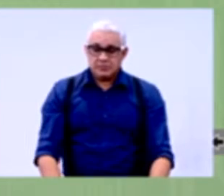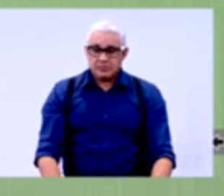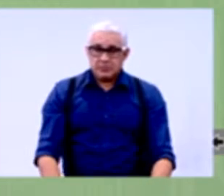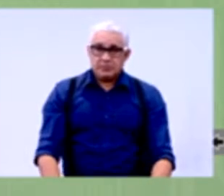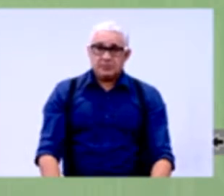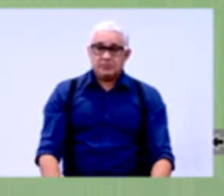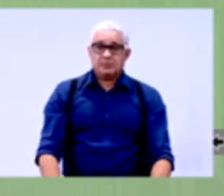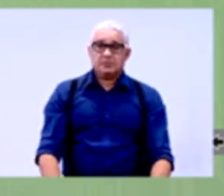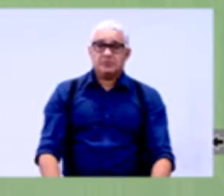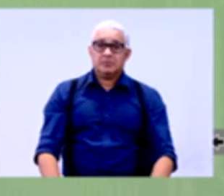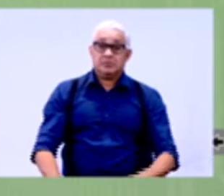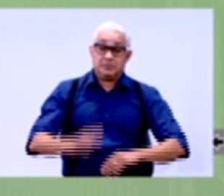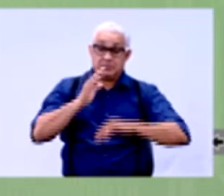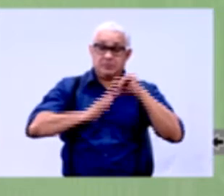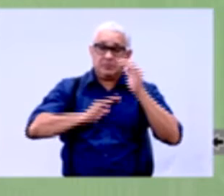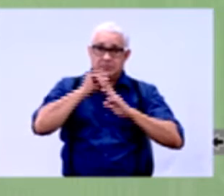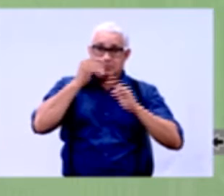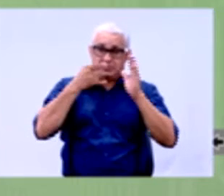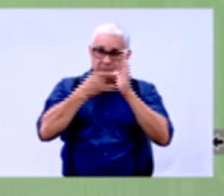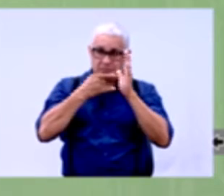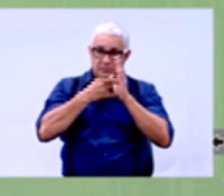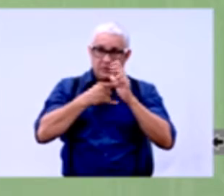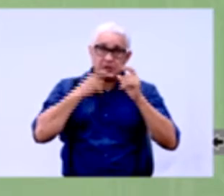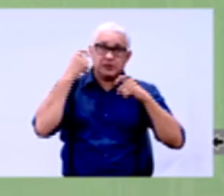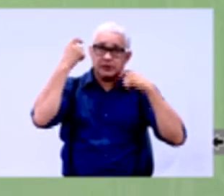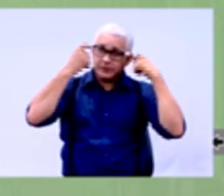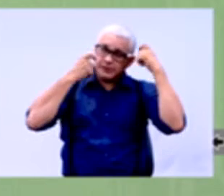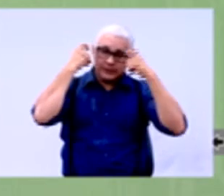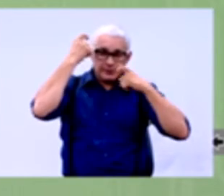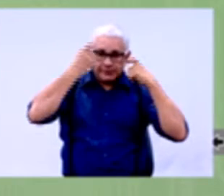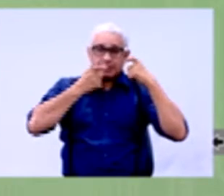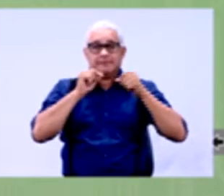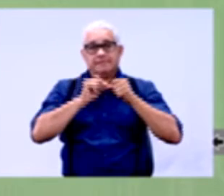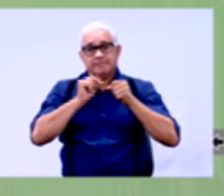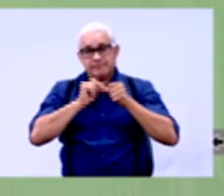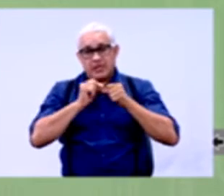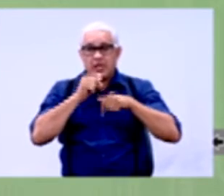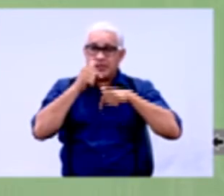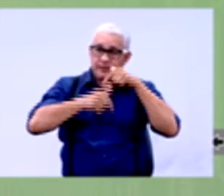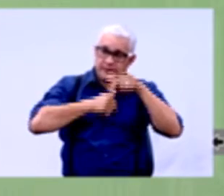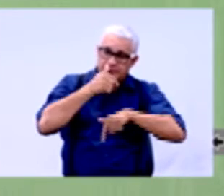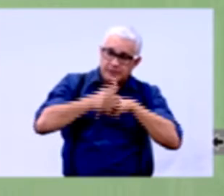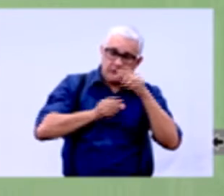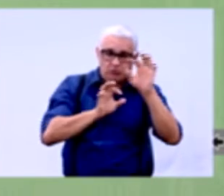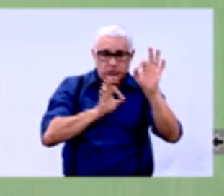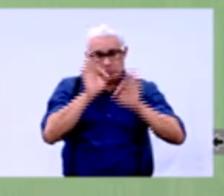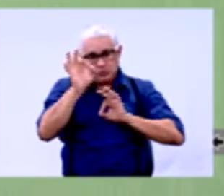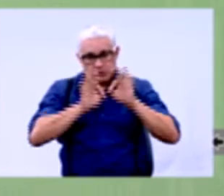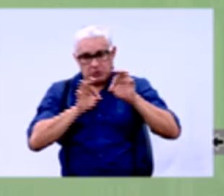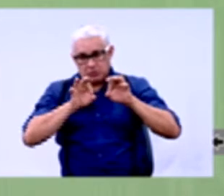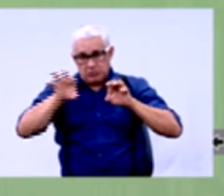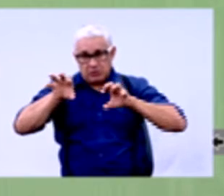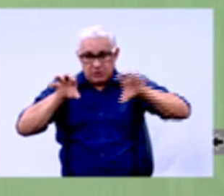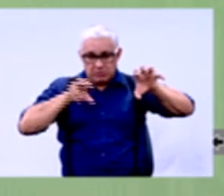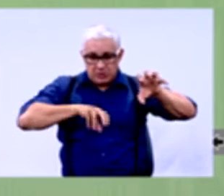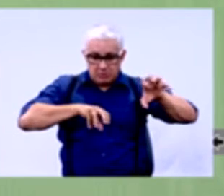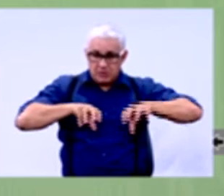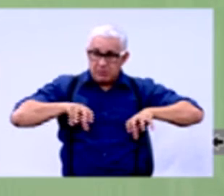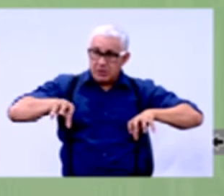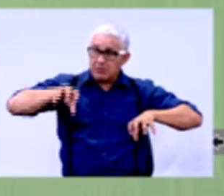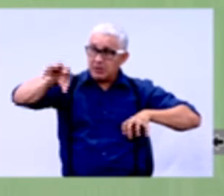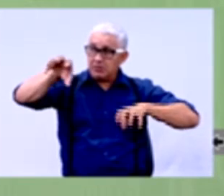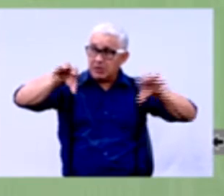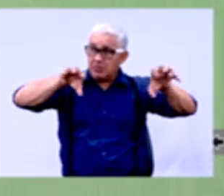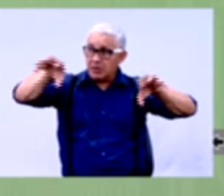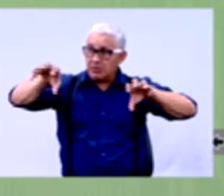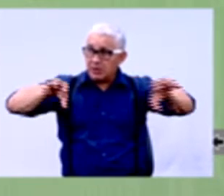o desenvolvedor é que vai se preocupar em trabalhar de forma organizada, separando